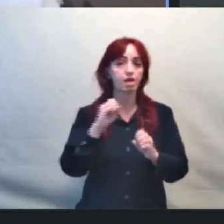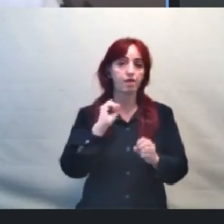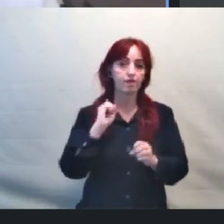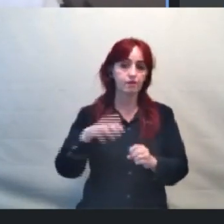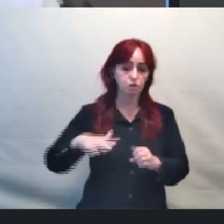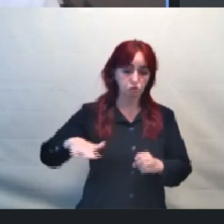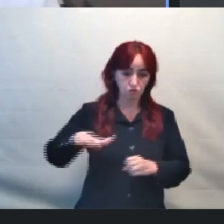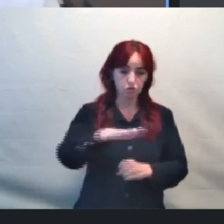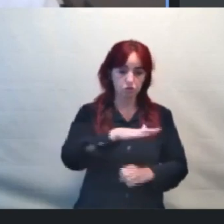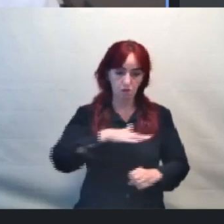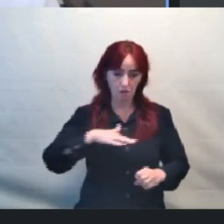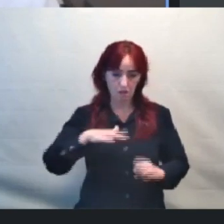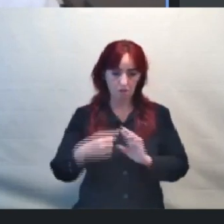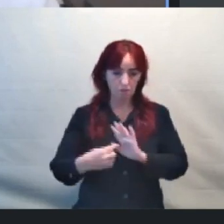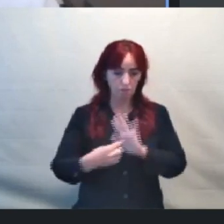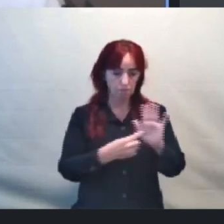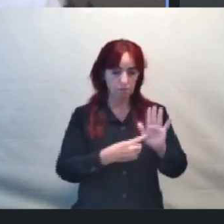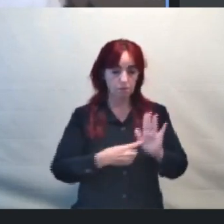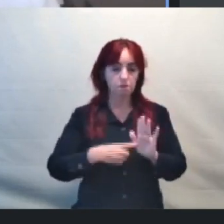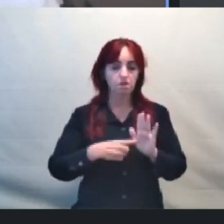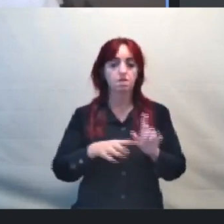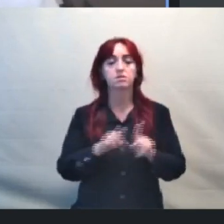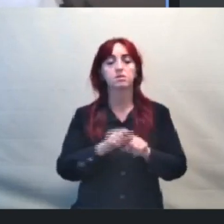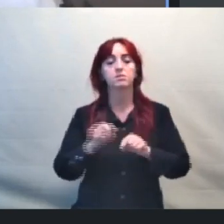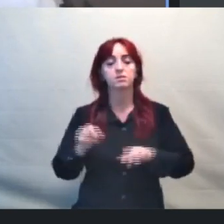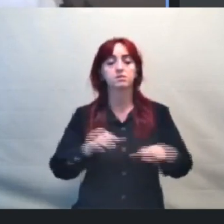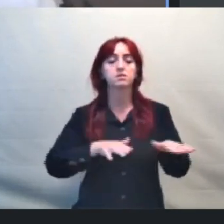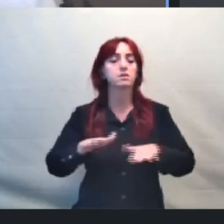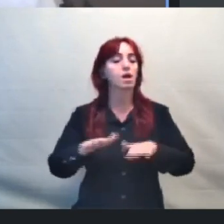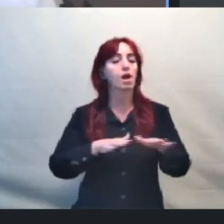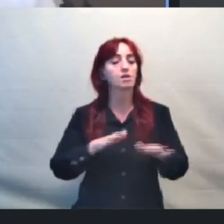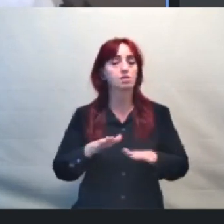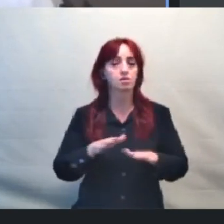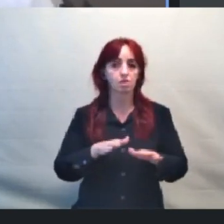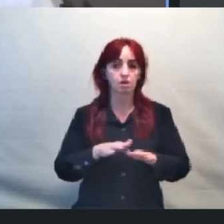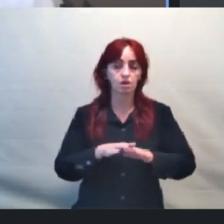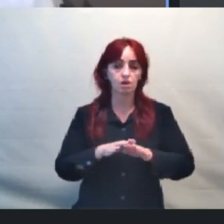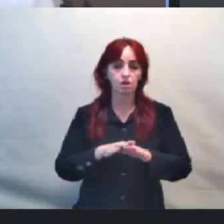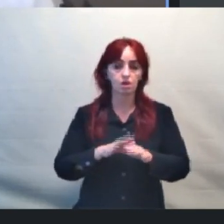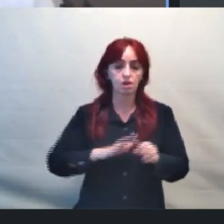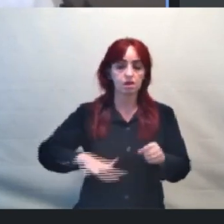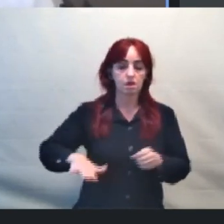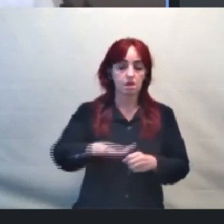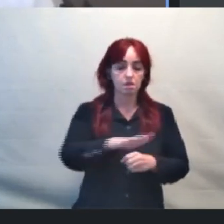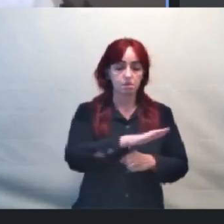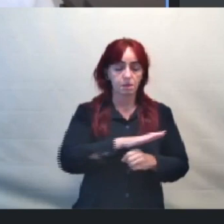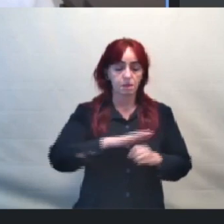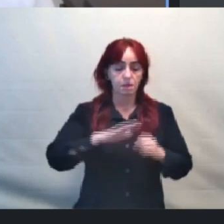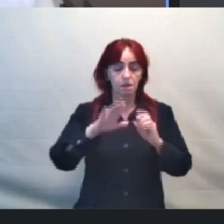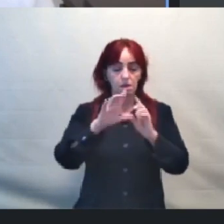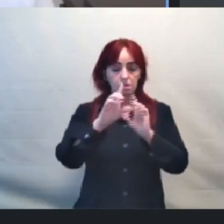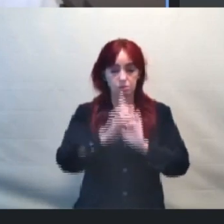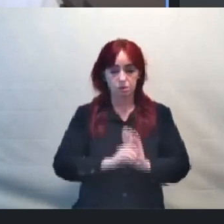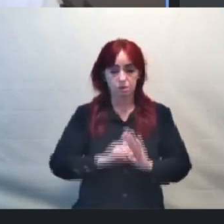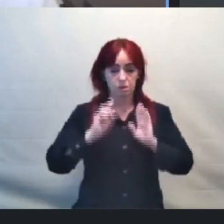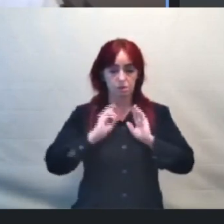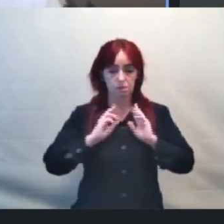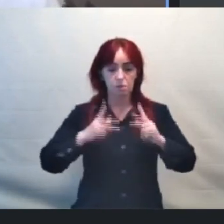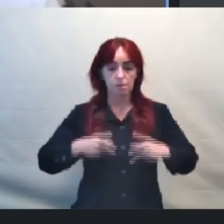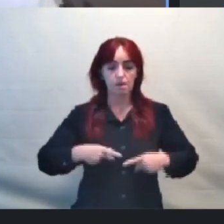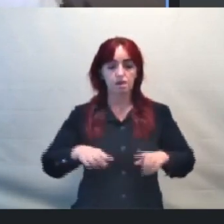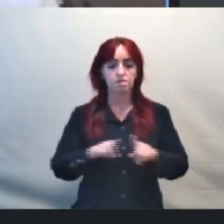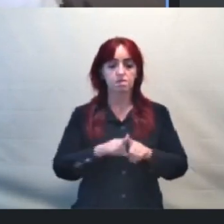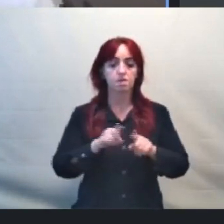trazer aqui, na perspectiva de ações voltadas para as áreas, né, para a área dos direitos humanos e para as ações